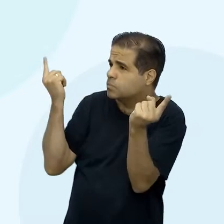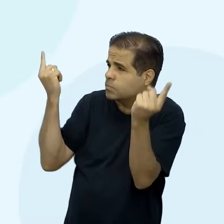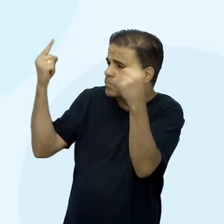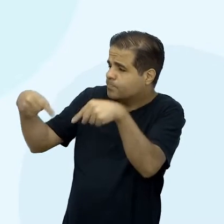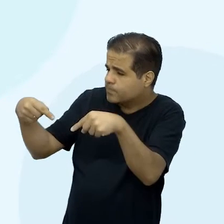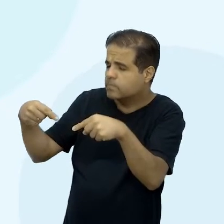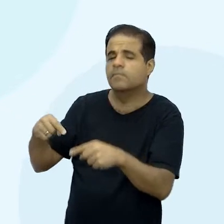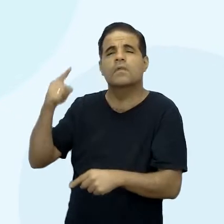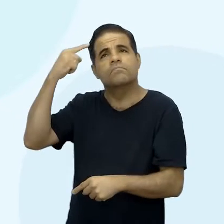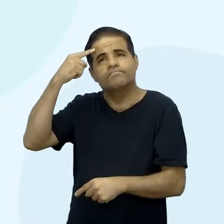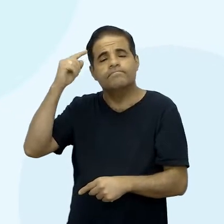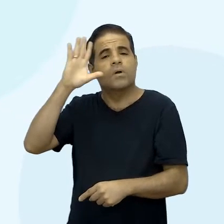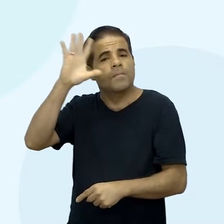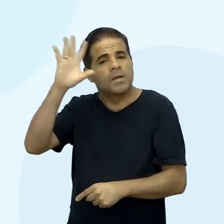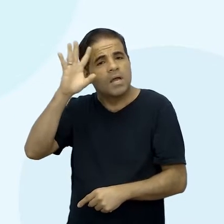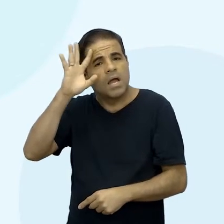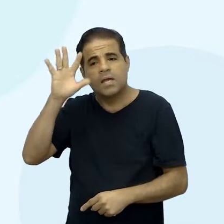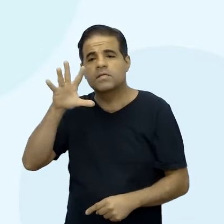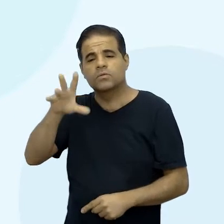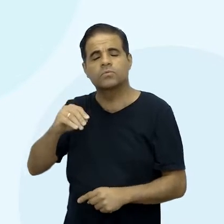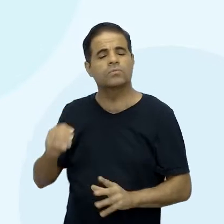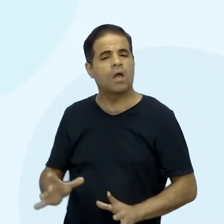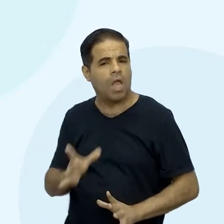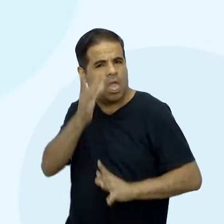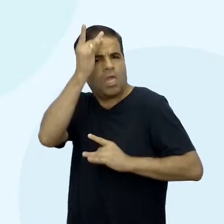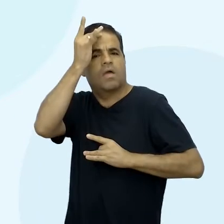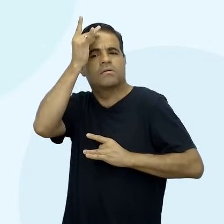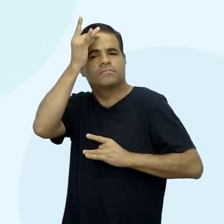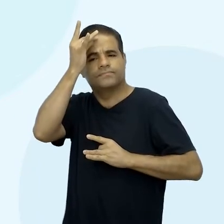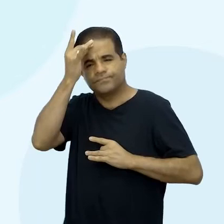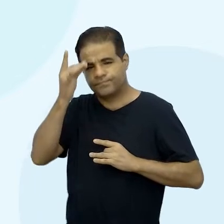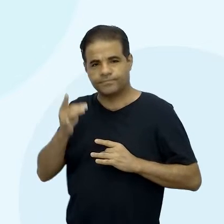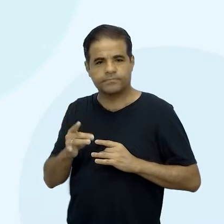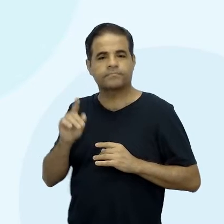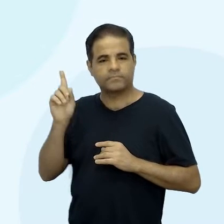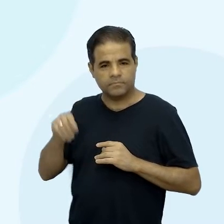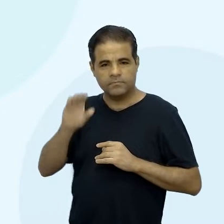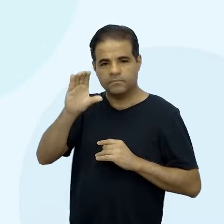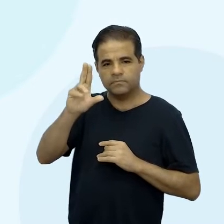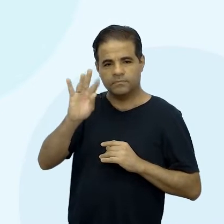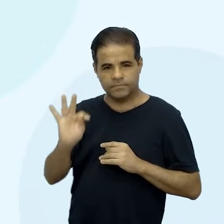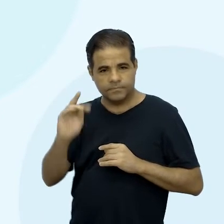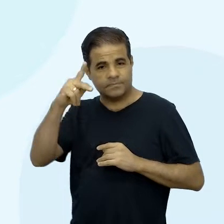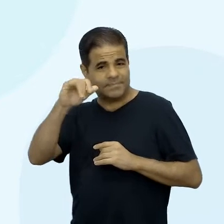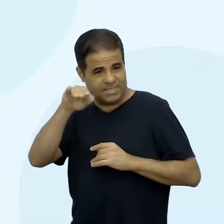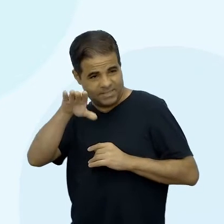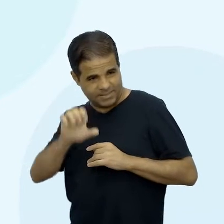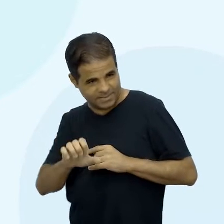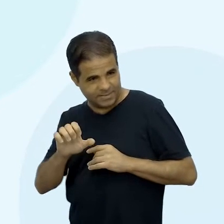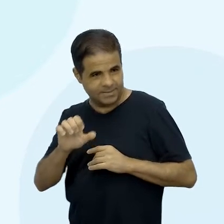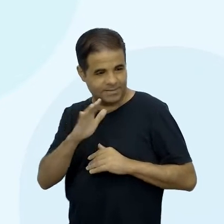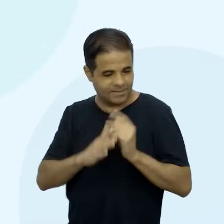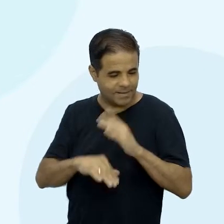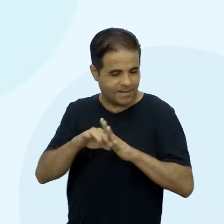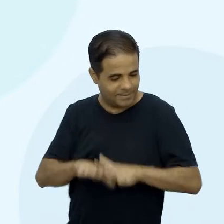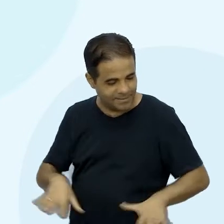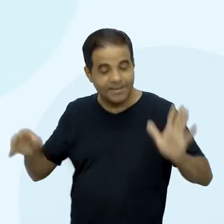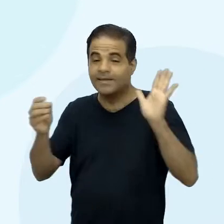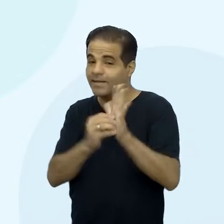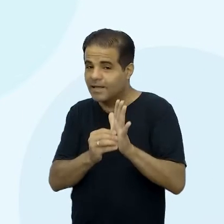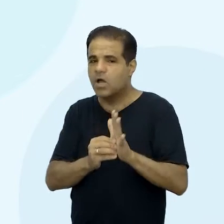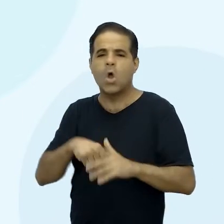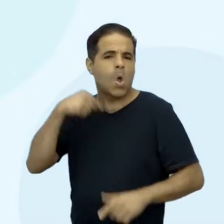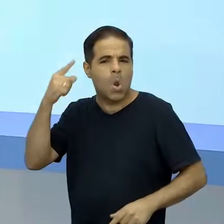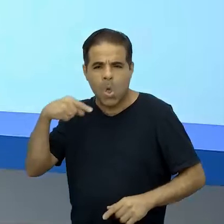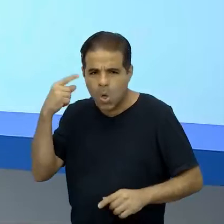todas as formas de pensar. A performance Cut Piece de Yoko Ono é uma das suas mais famosas. Então, procura